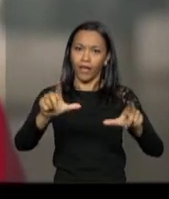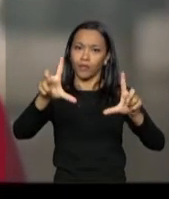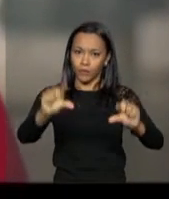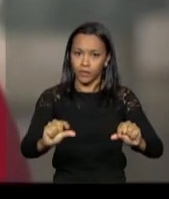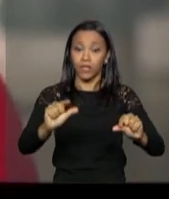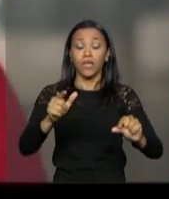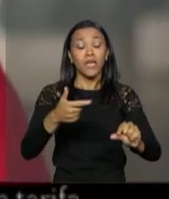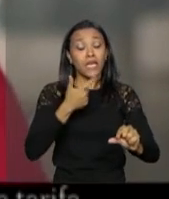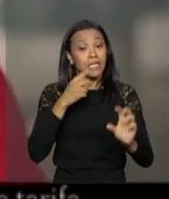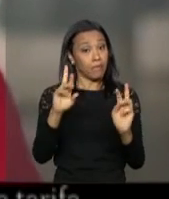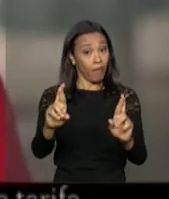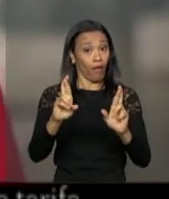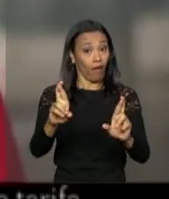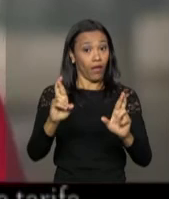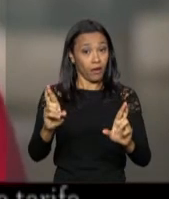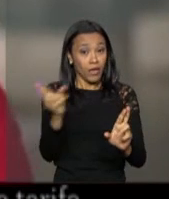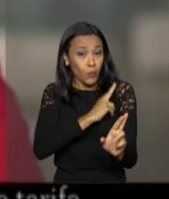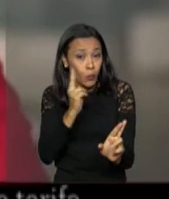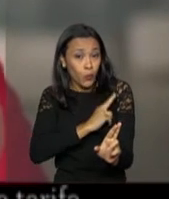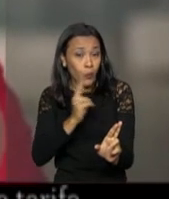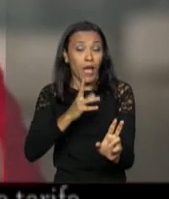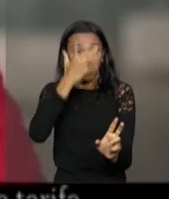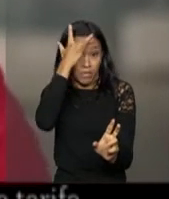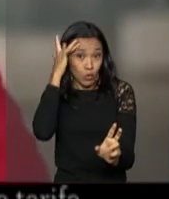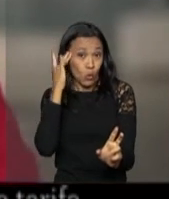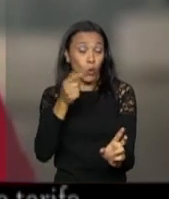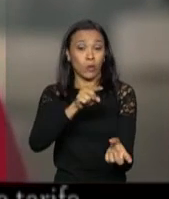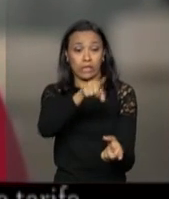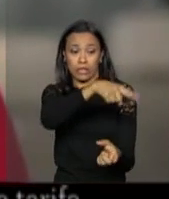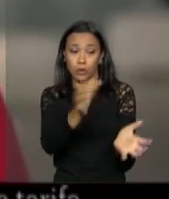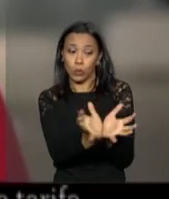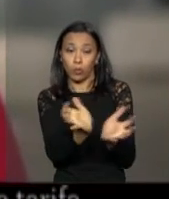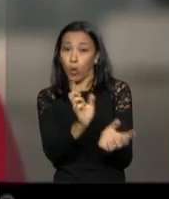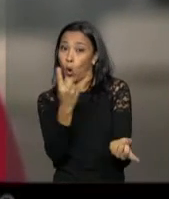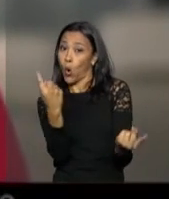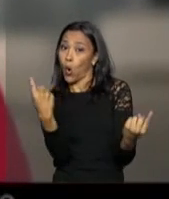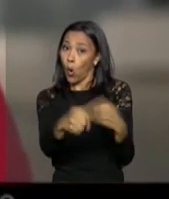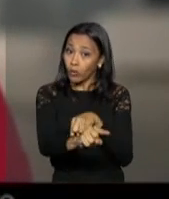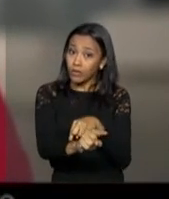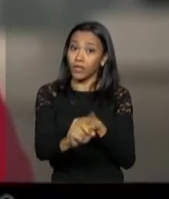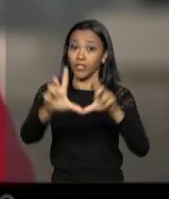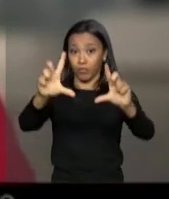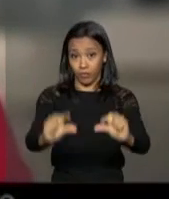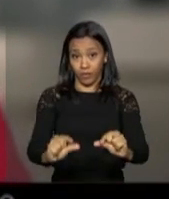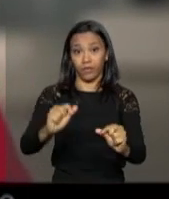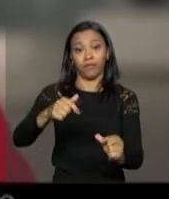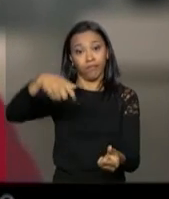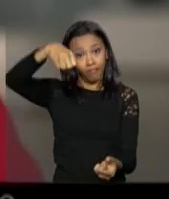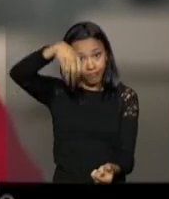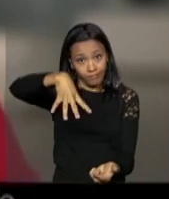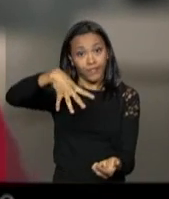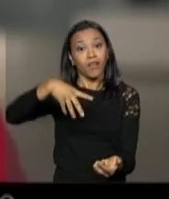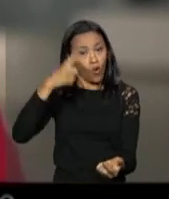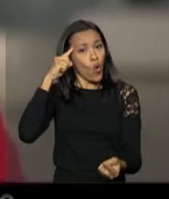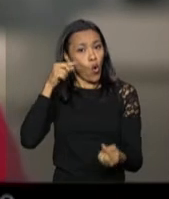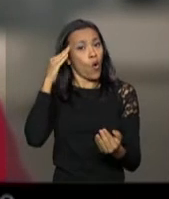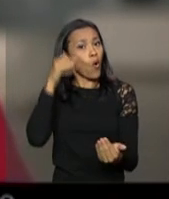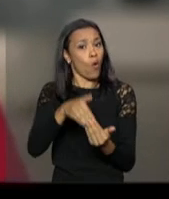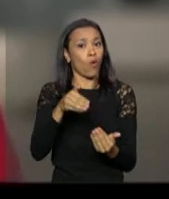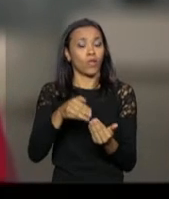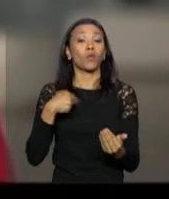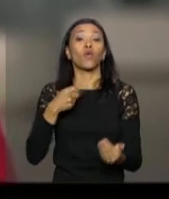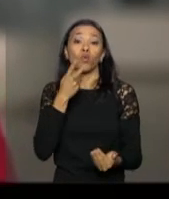que, em breve, até mesmo aqueles que foram contrários à redução da tarifa venham a concordar com o que eu estou